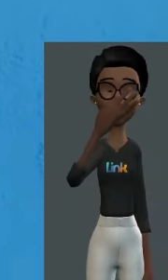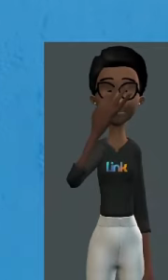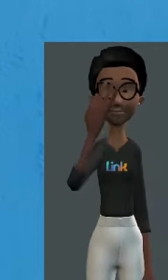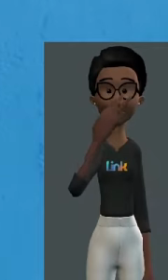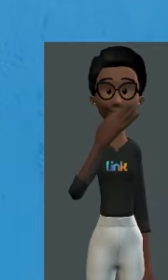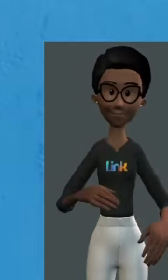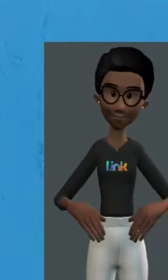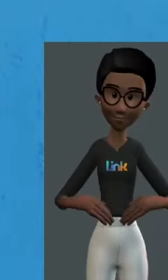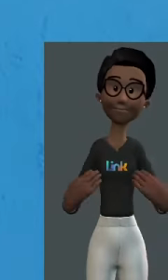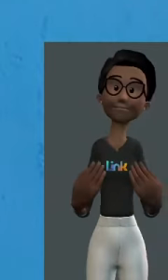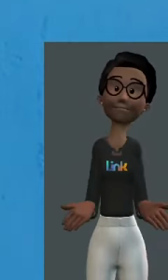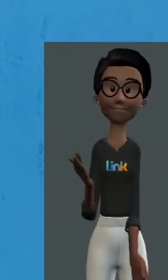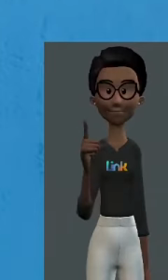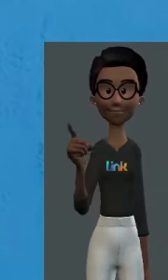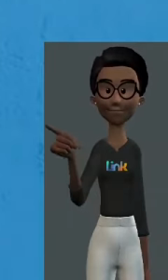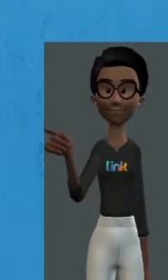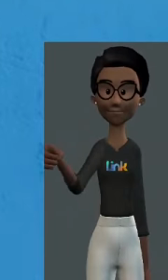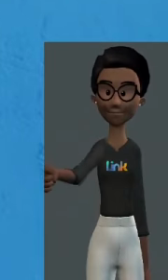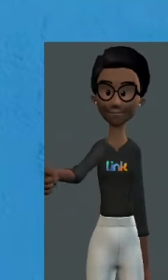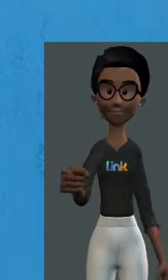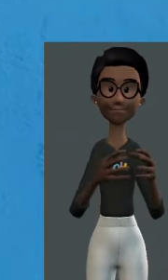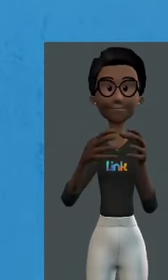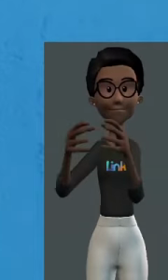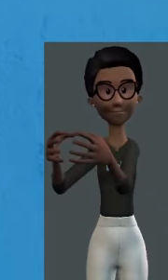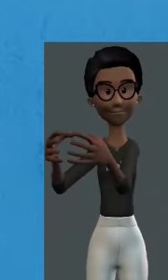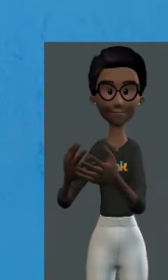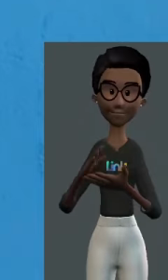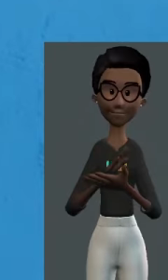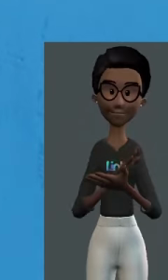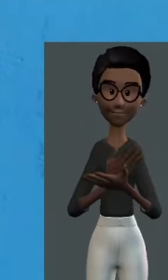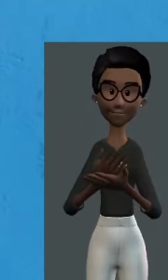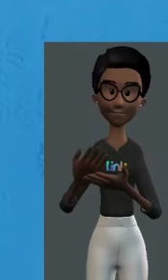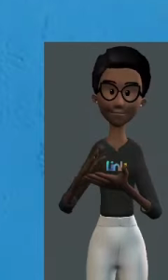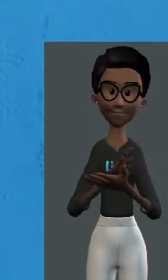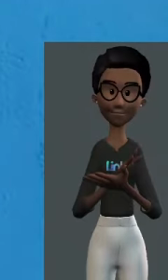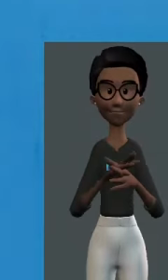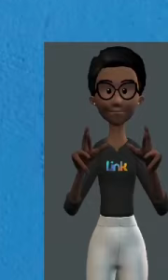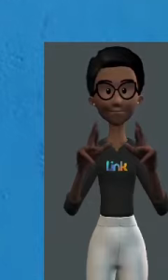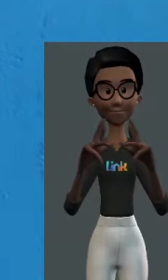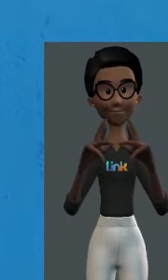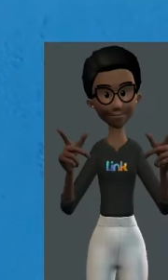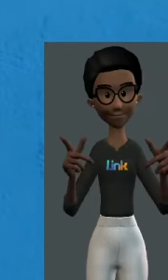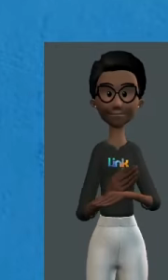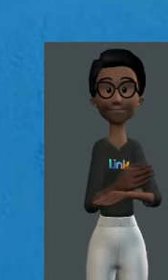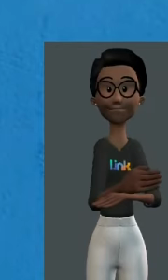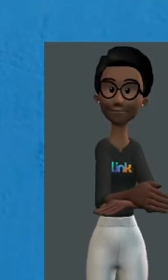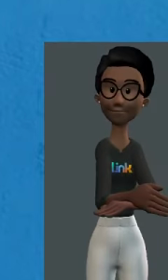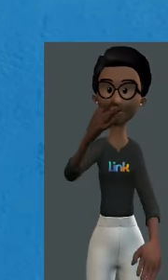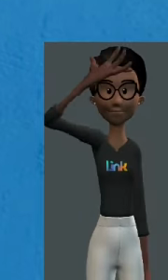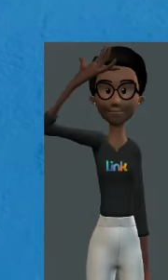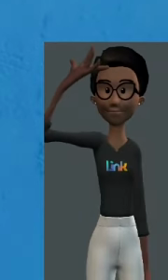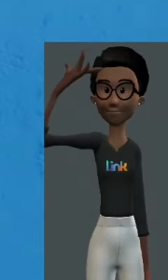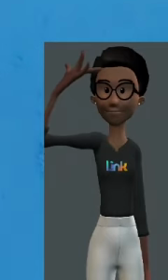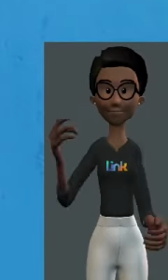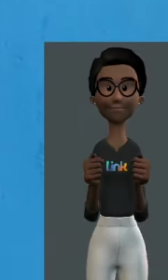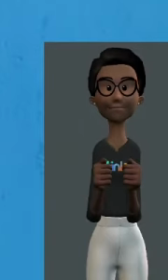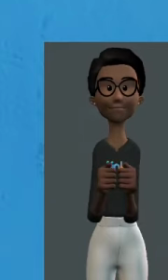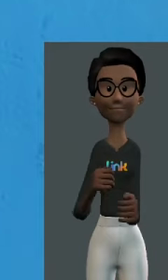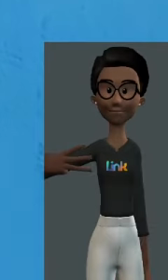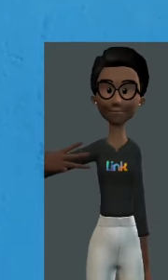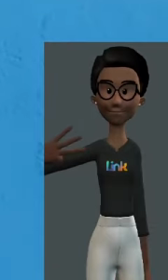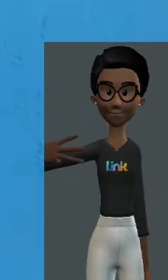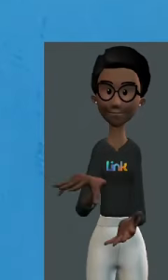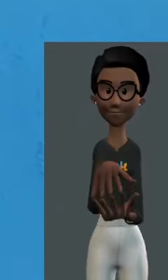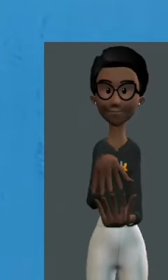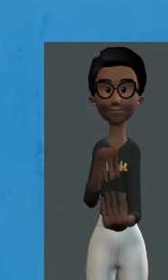seu nível intelectual? Como seria feito isso? Digamos, por exemplo, que a gente decida fazer